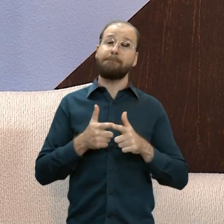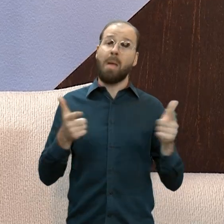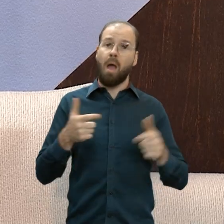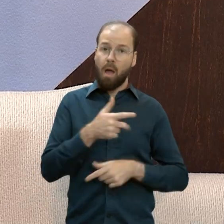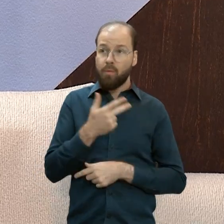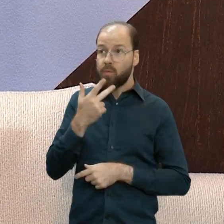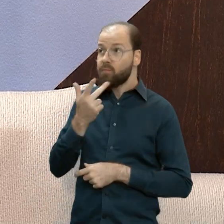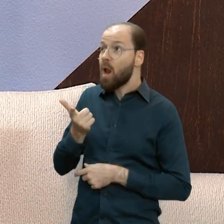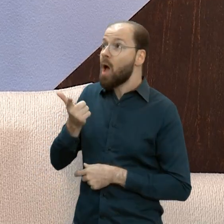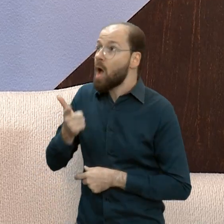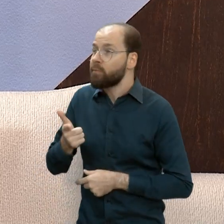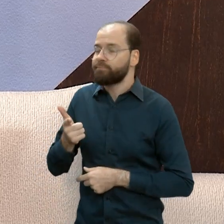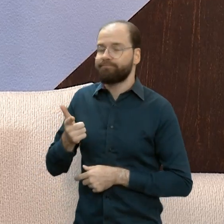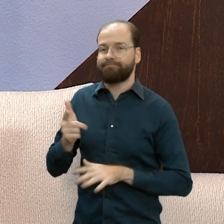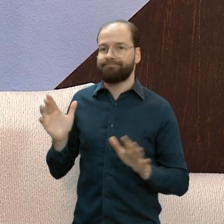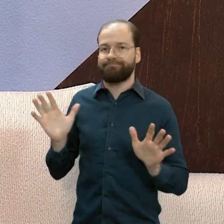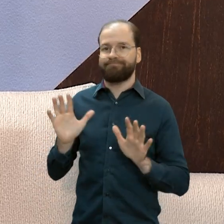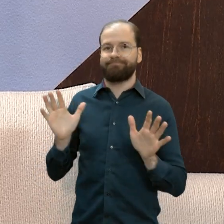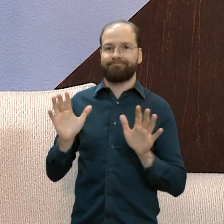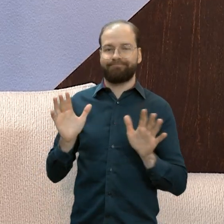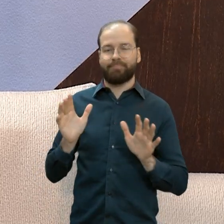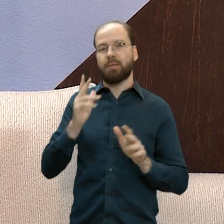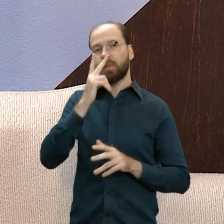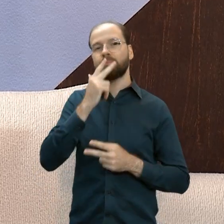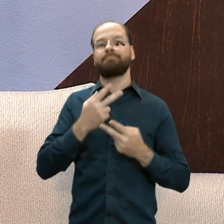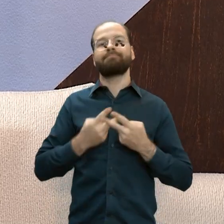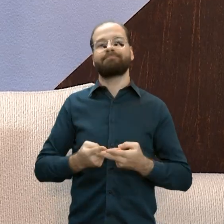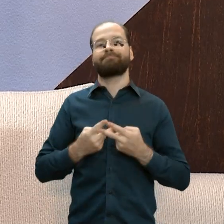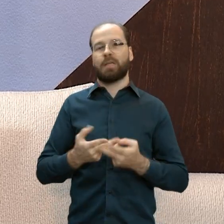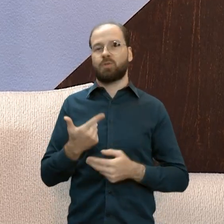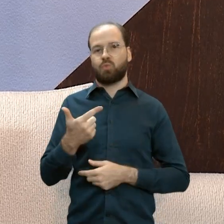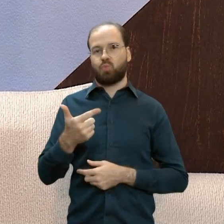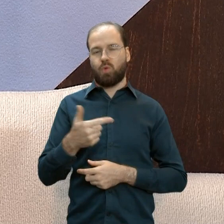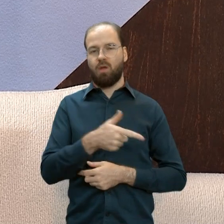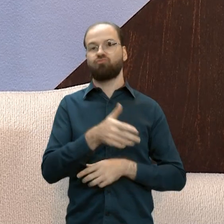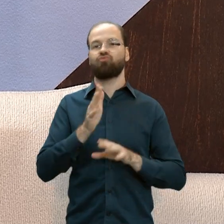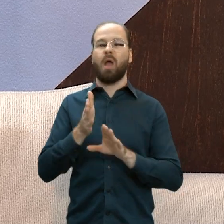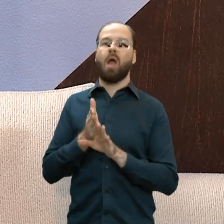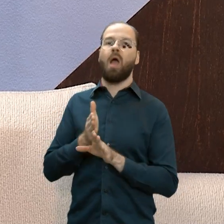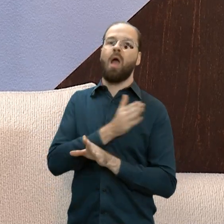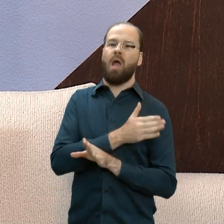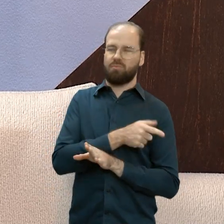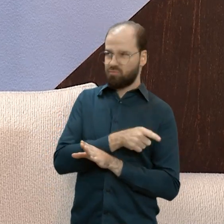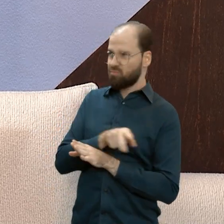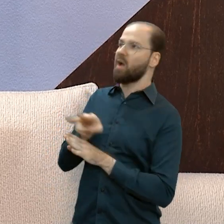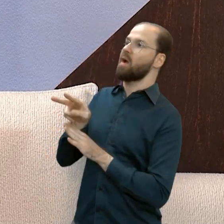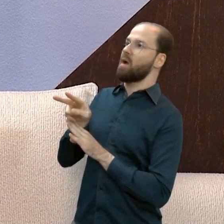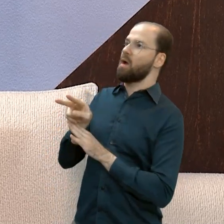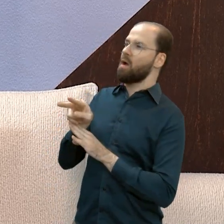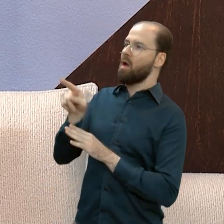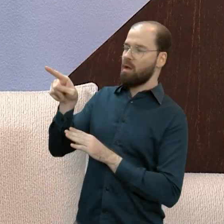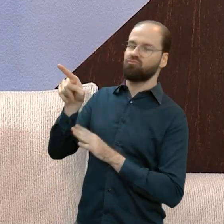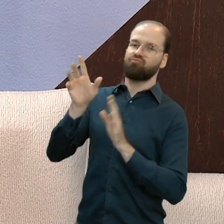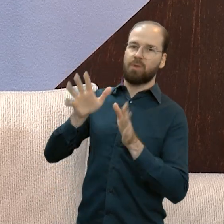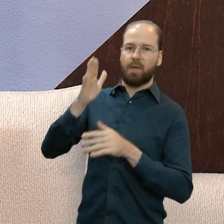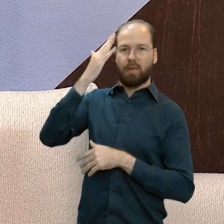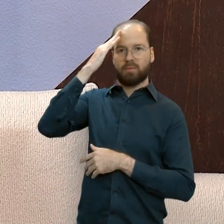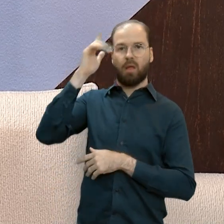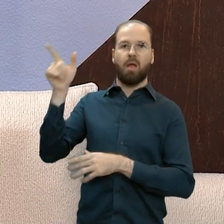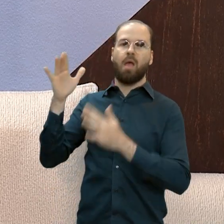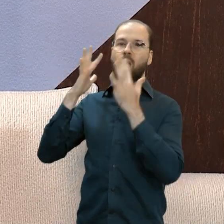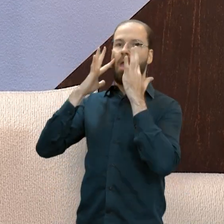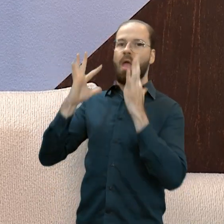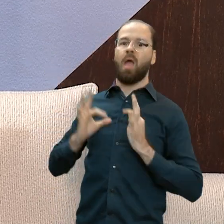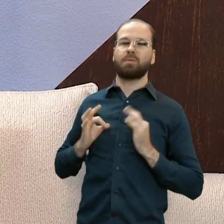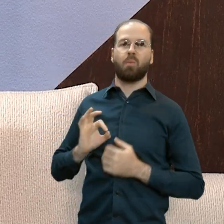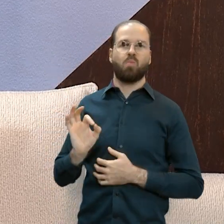Vocês já pararam para prestar atenção nisso? Eles não repetem mais o que eles haviam falado, porque eles já entenderam, não está aqui, está ausente,